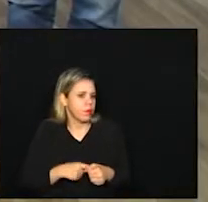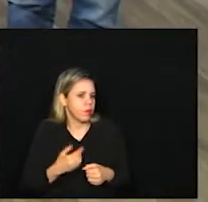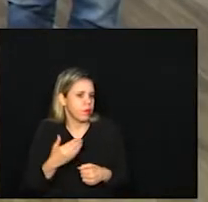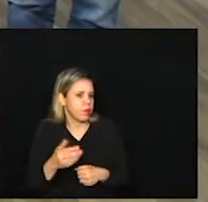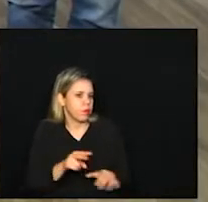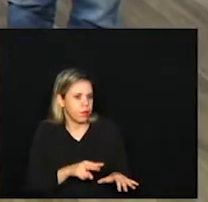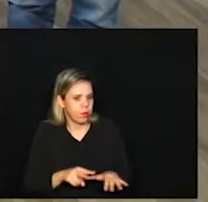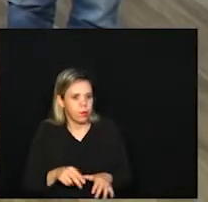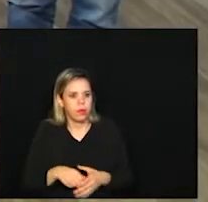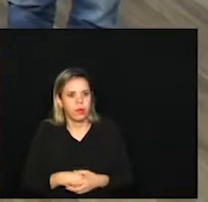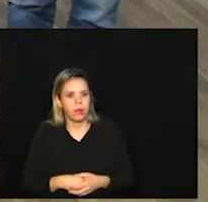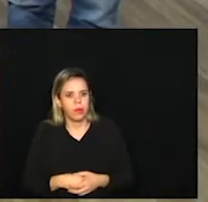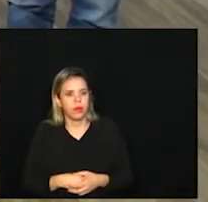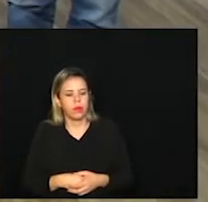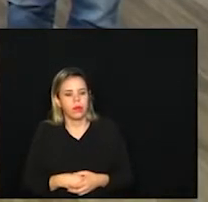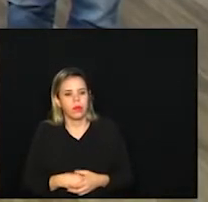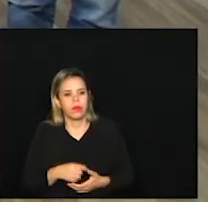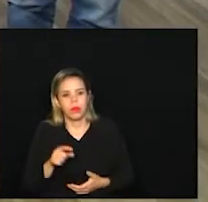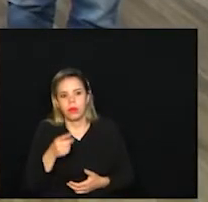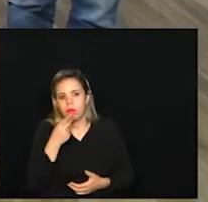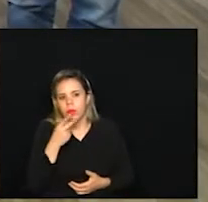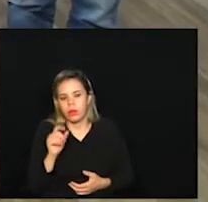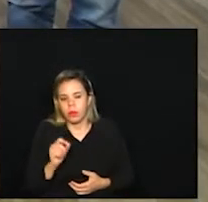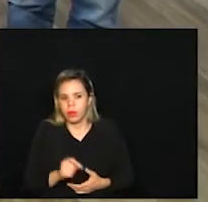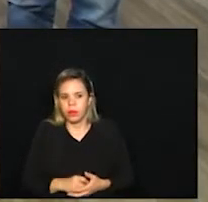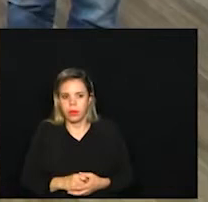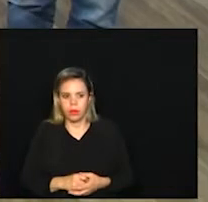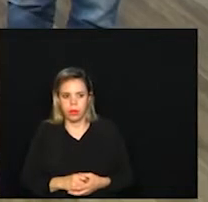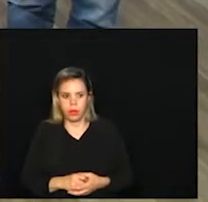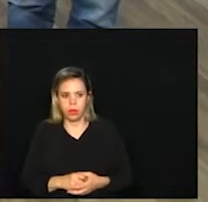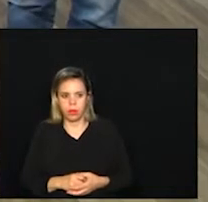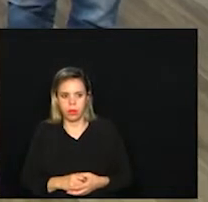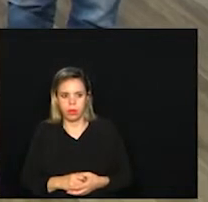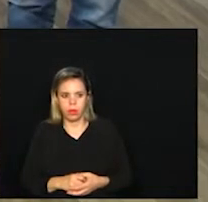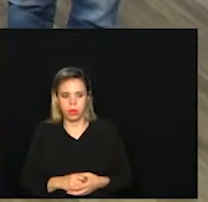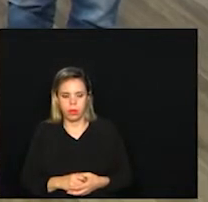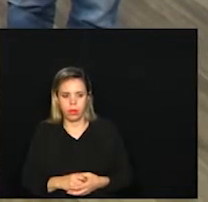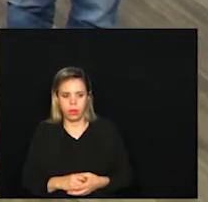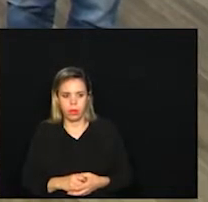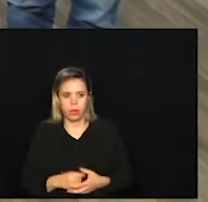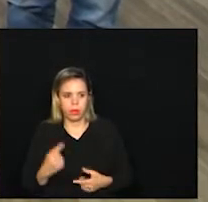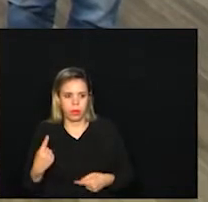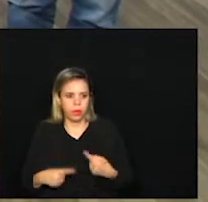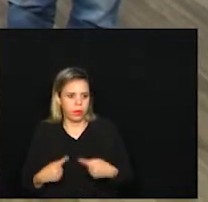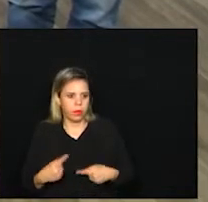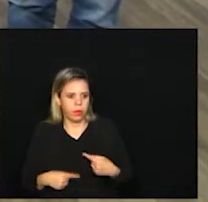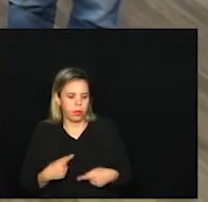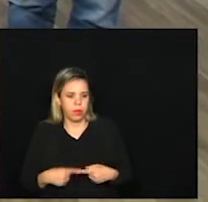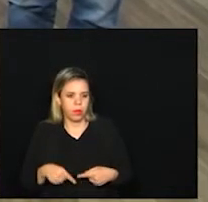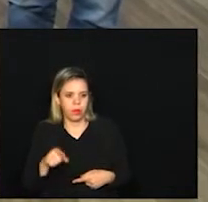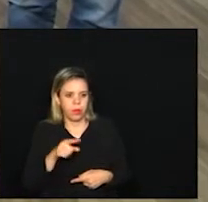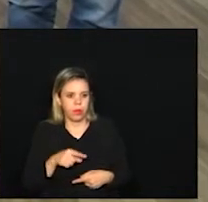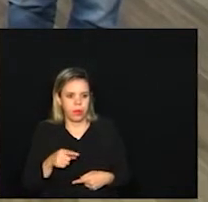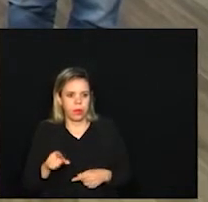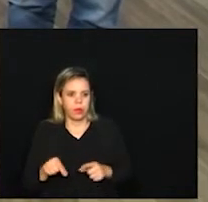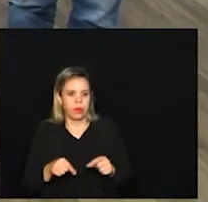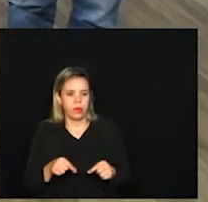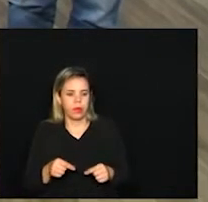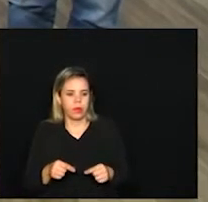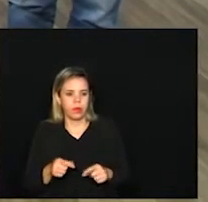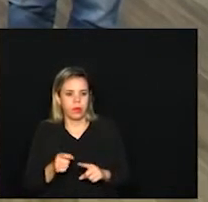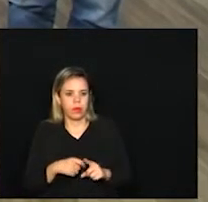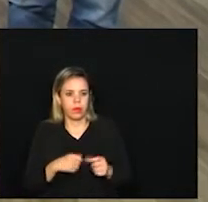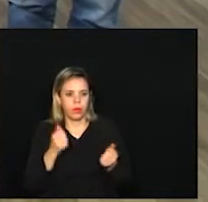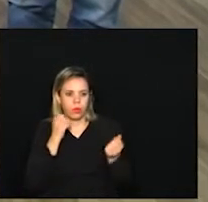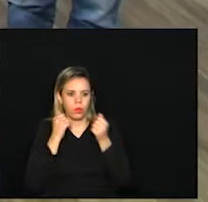na próxima semana eu queria que você falasse um pouquinho desse já essa discussão do que vocês colheram em